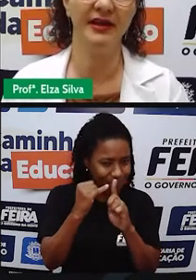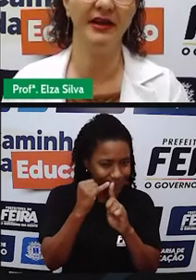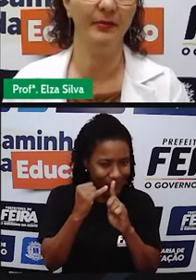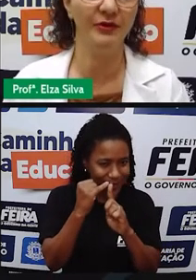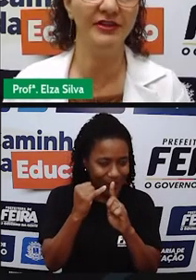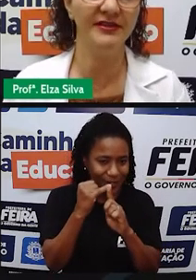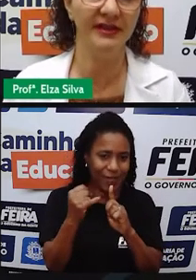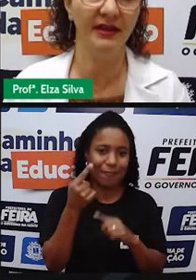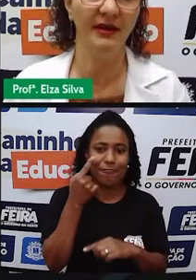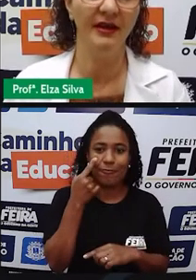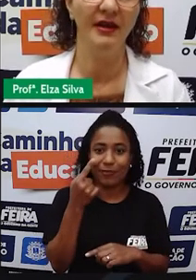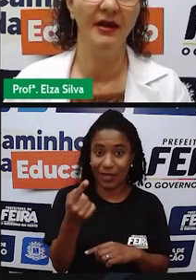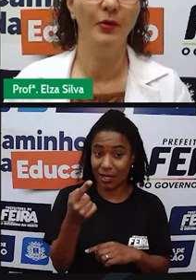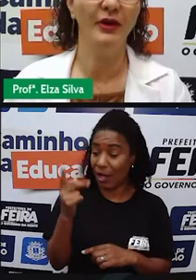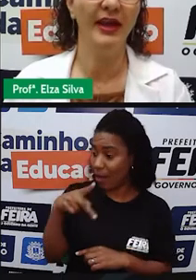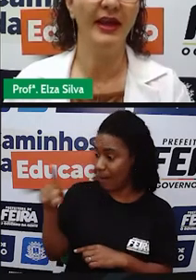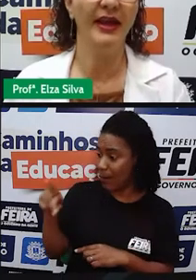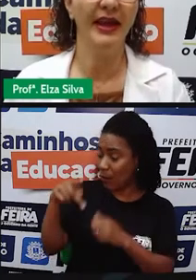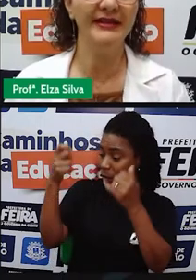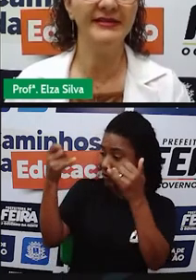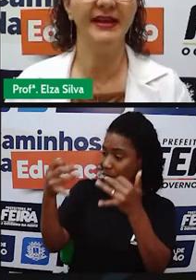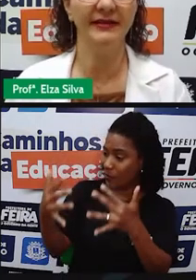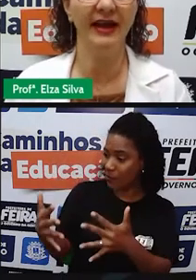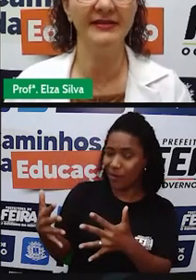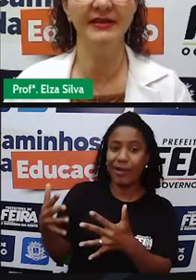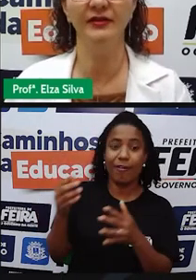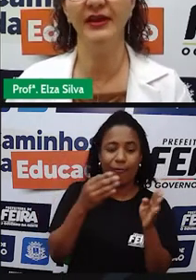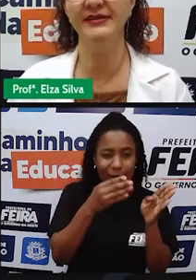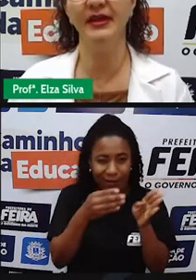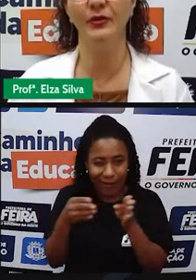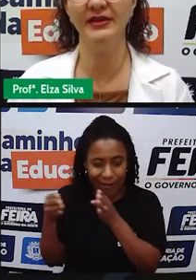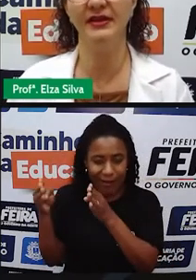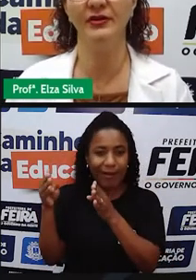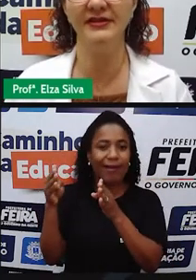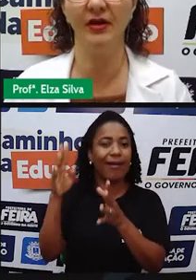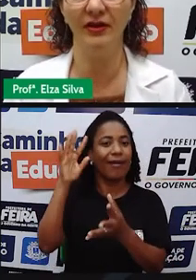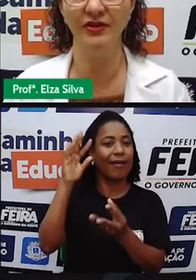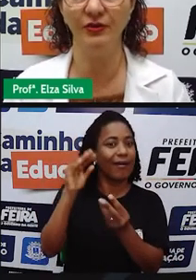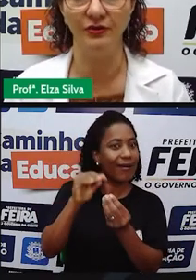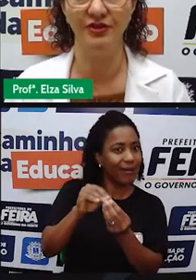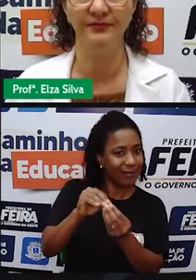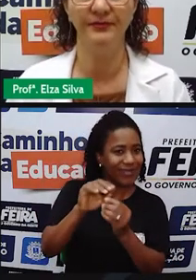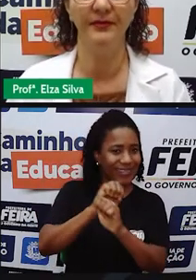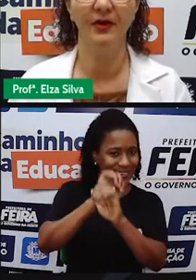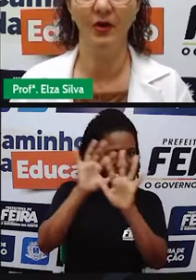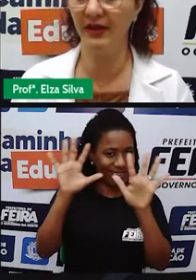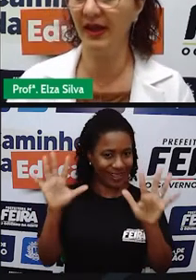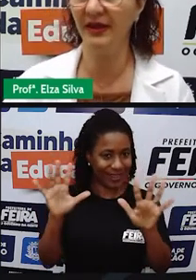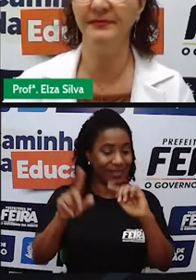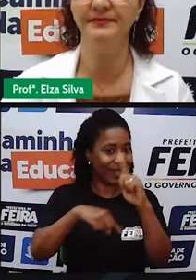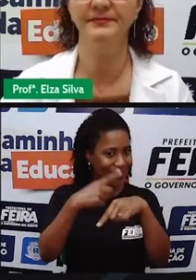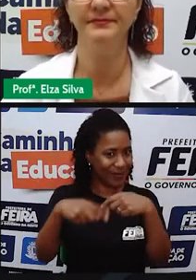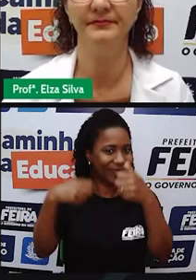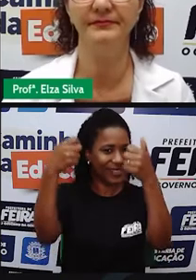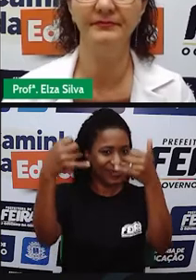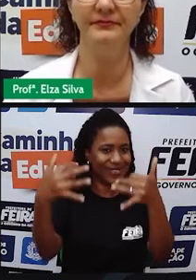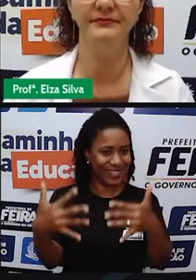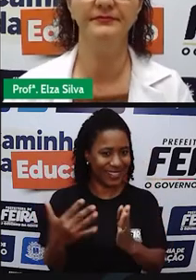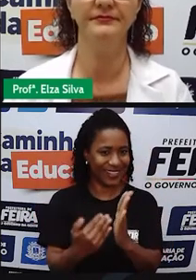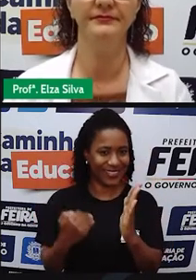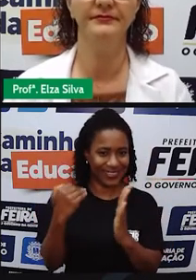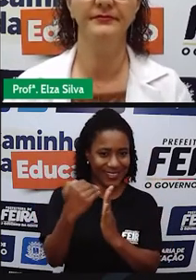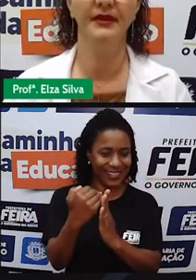que você acabou de dizer, porque esses detalhes irão dar sequência à nossa aula de hoje. Ok?